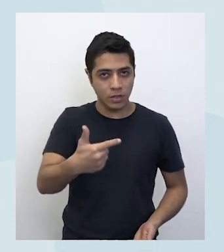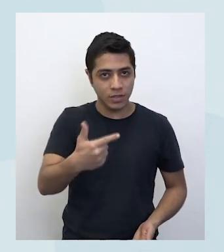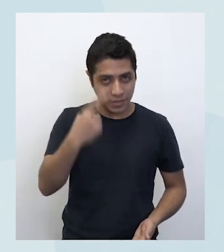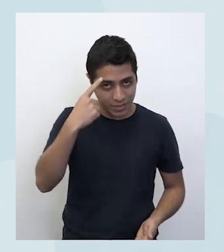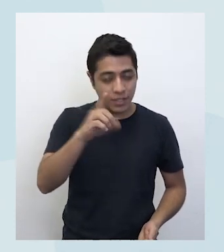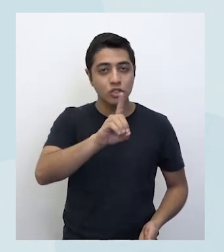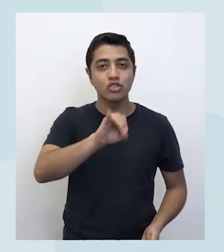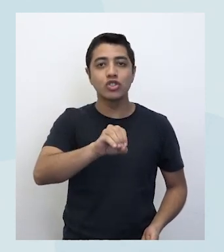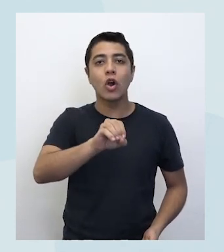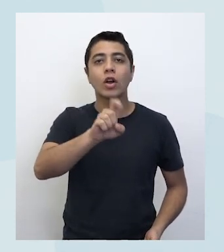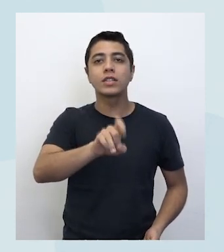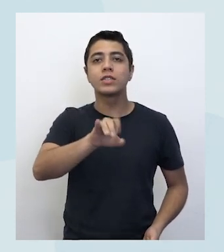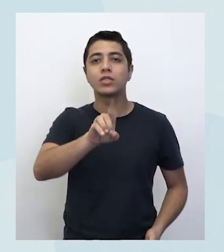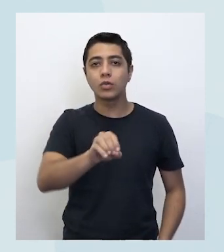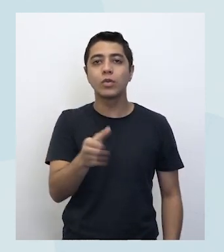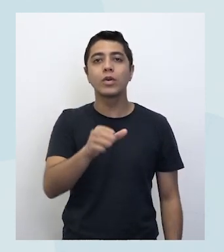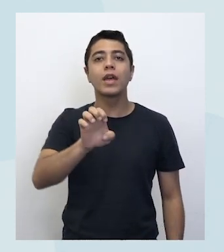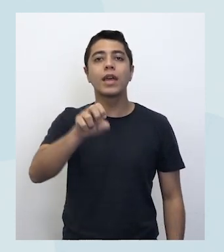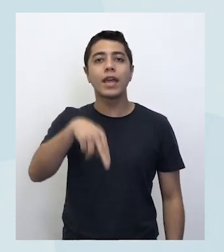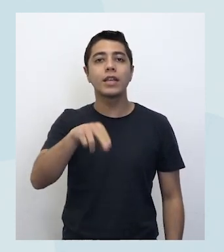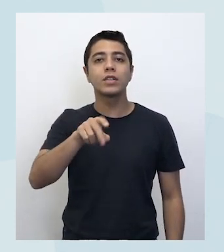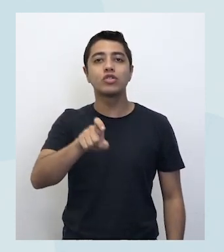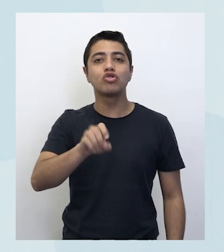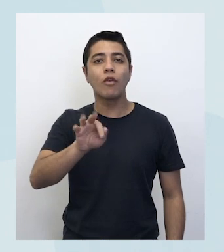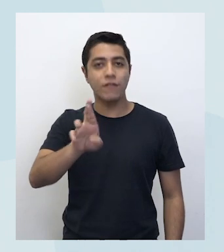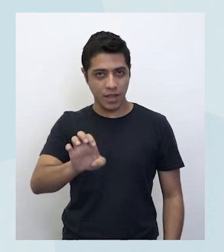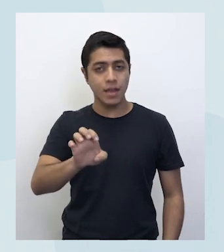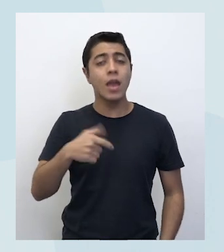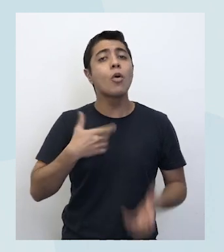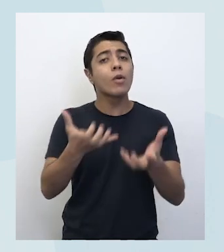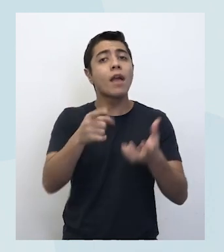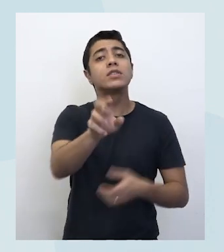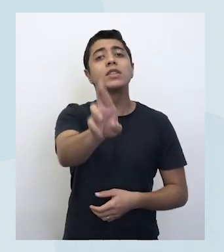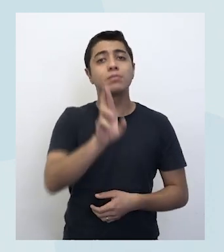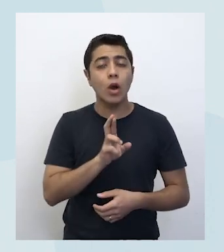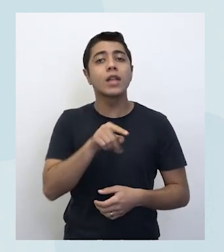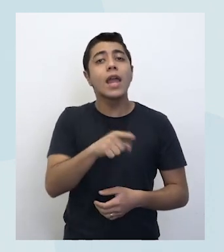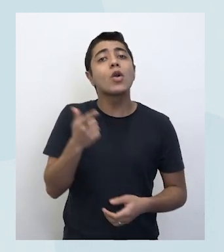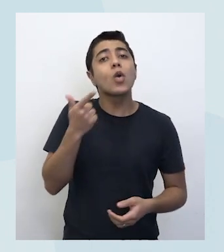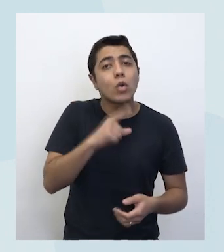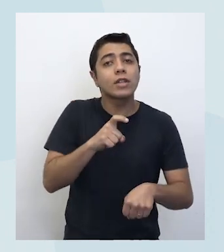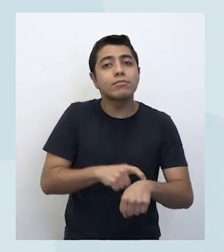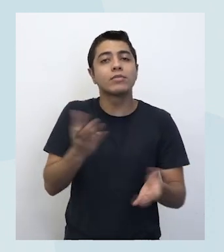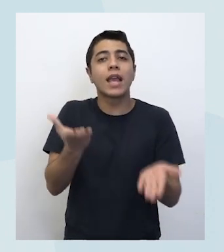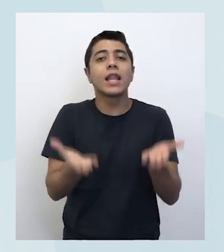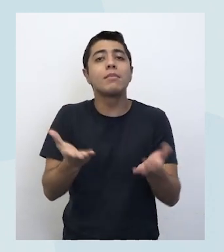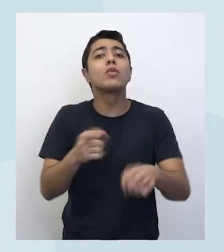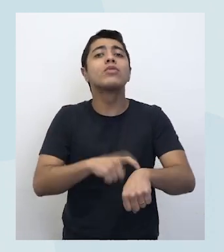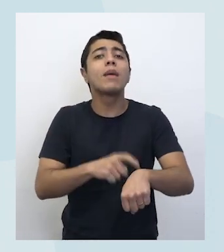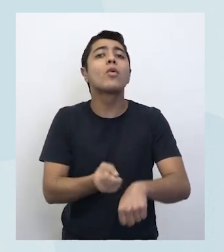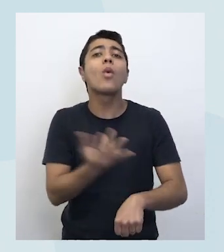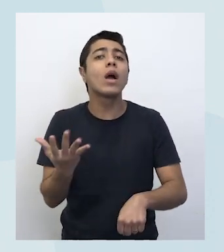quero que vocês me falem qual foi o tempo que essa reação atingiu o equilíbrio. Eu vou dar para vocês 2 minutinhos, vamos lá?